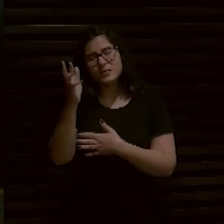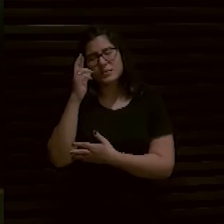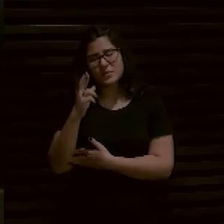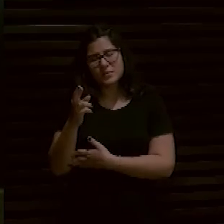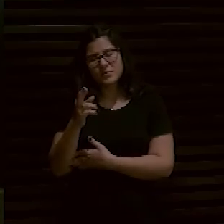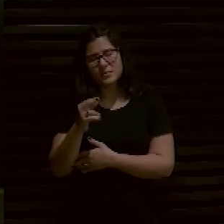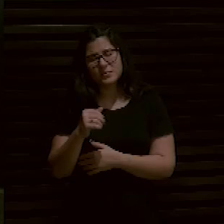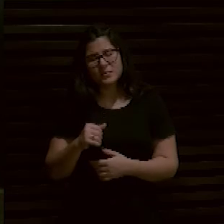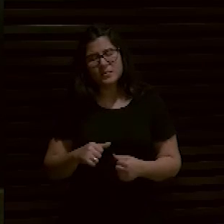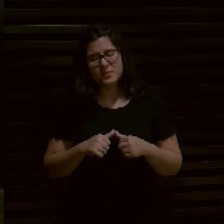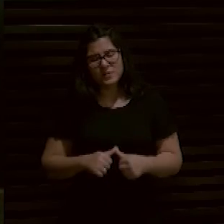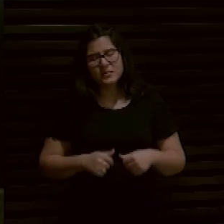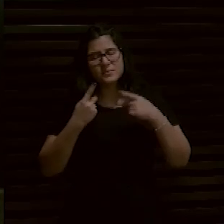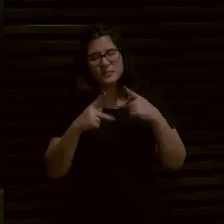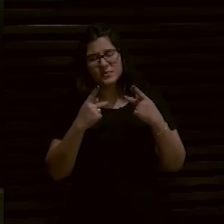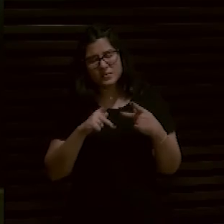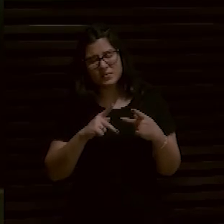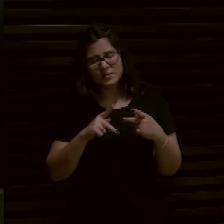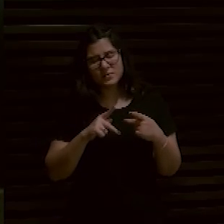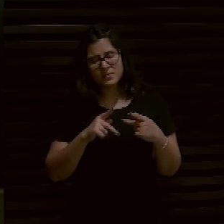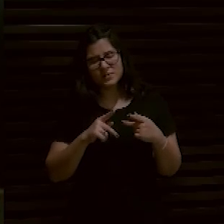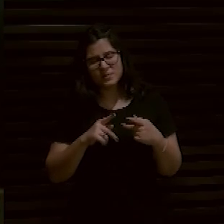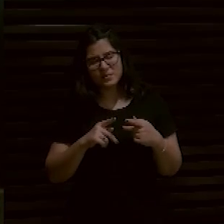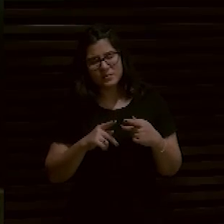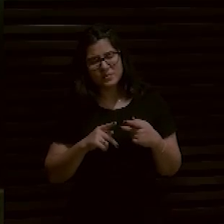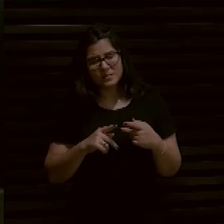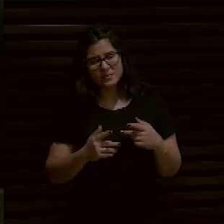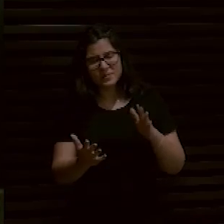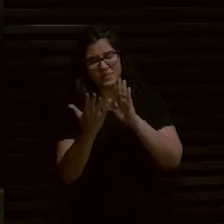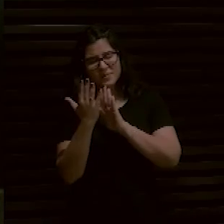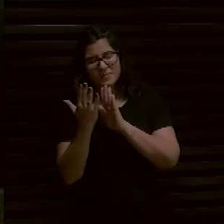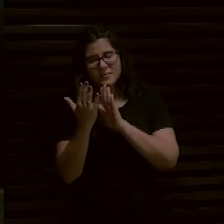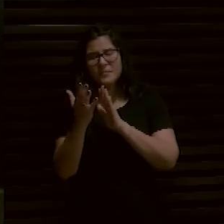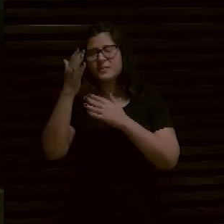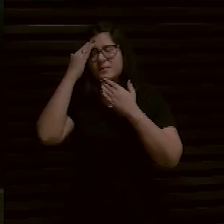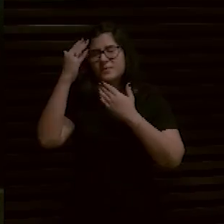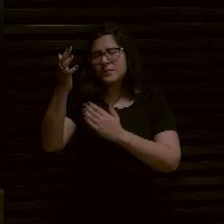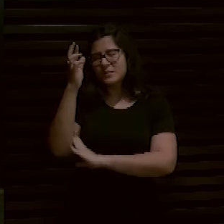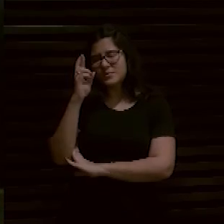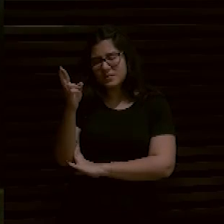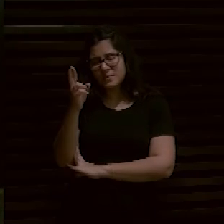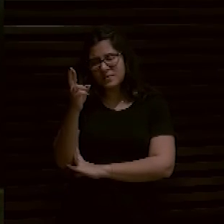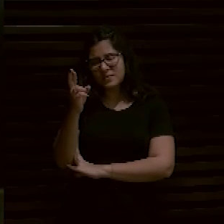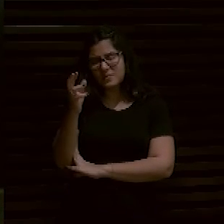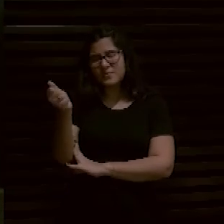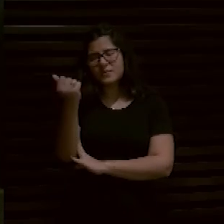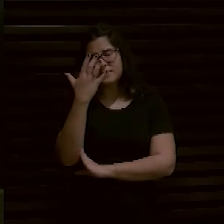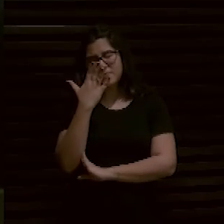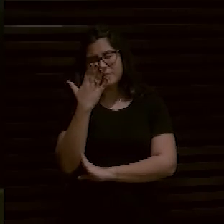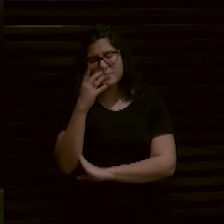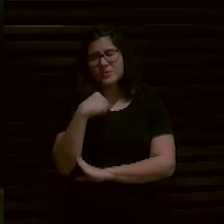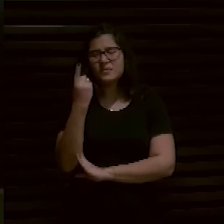esse choque, ó Deus, por essa confrontação. Obrigado, Senhor, por nos revelar, Senhor, que